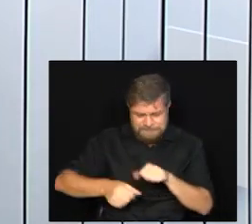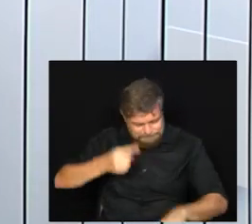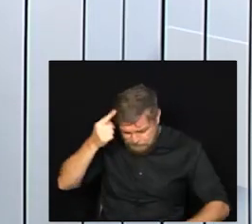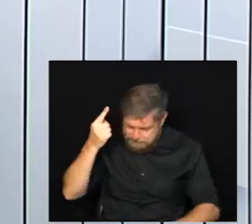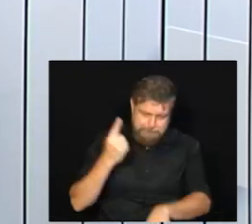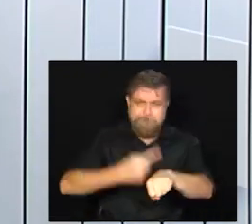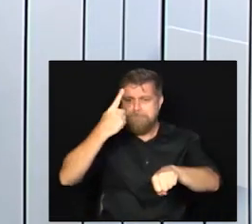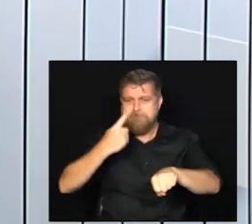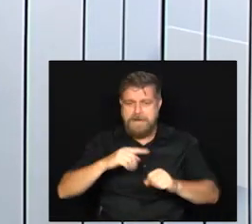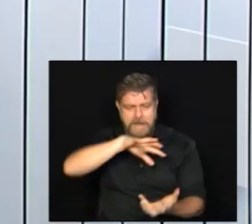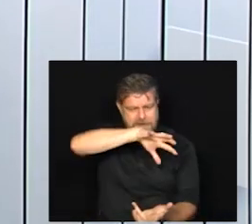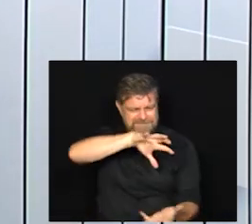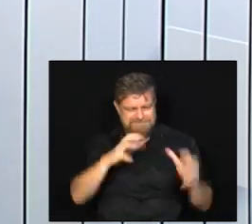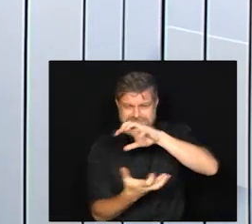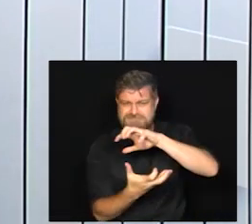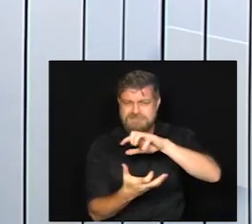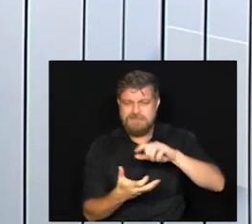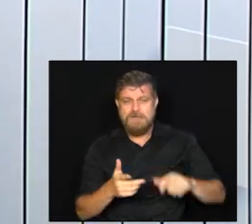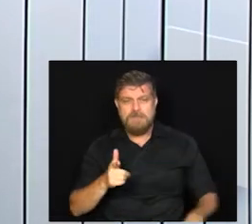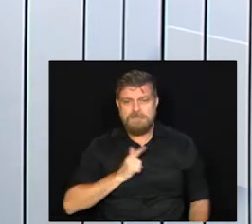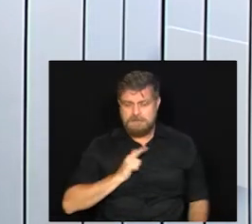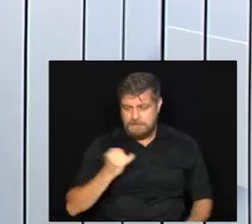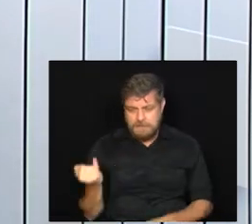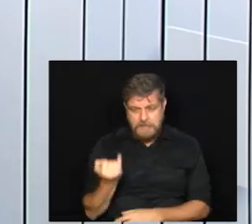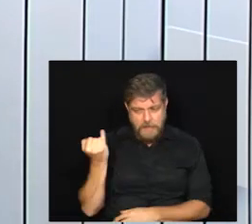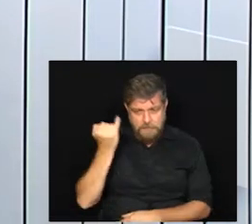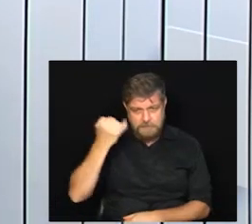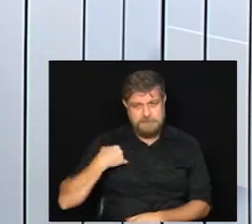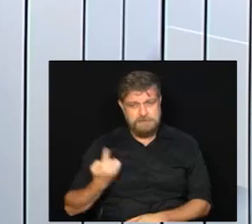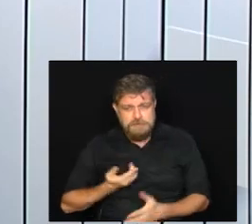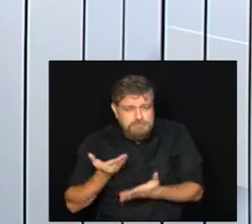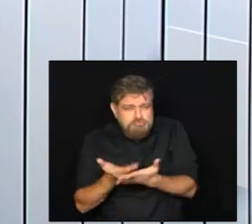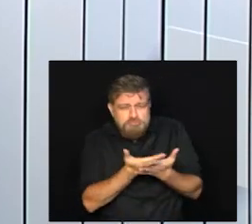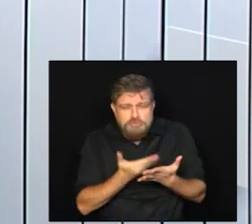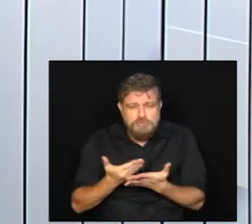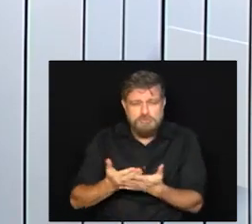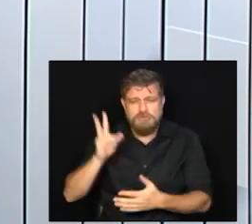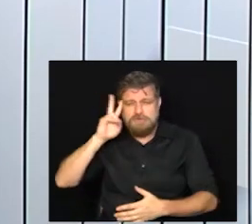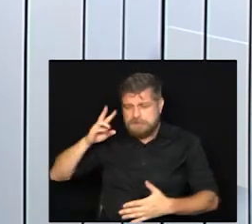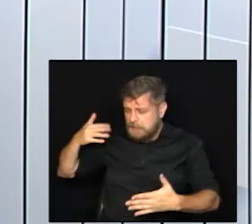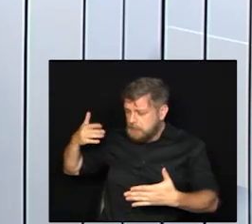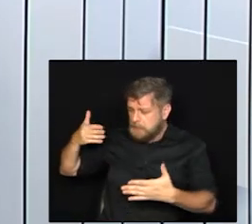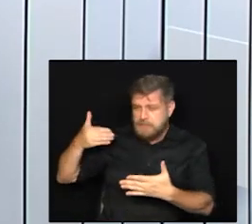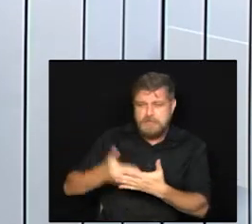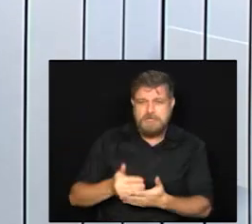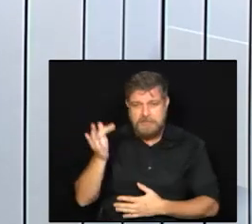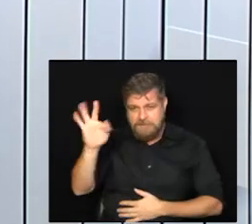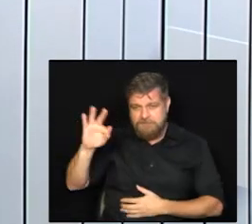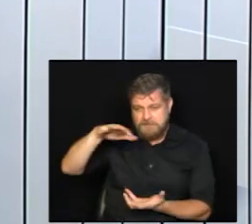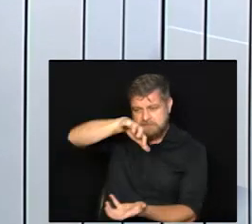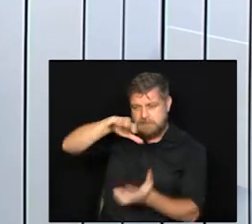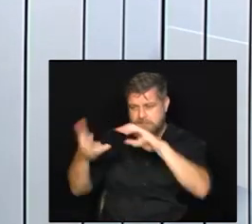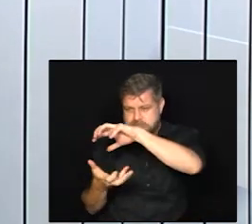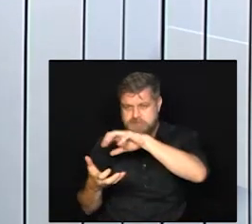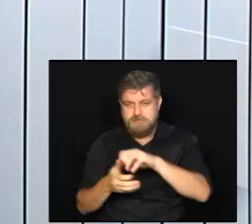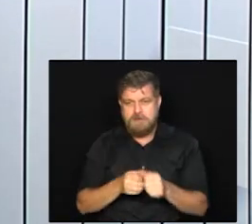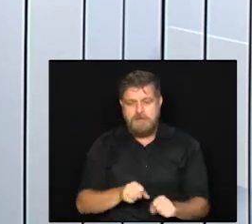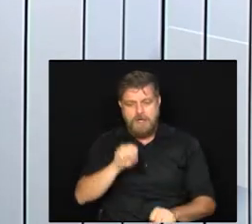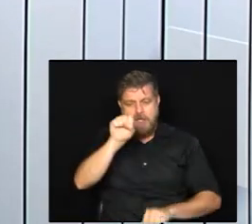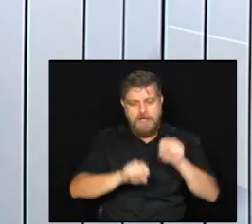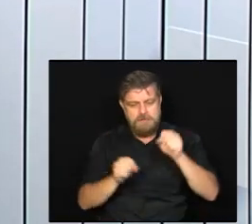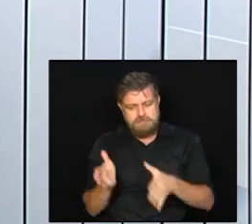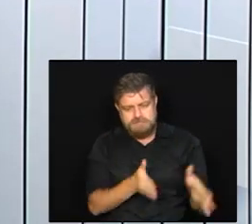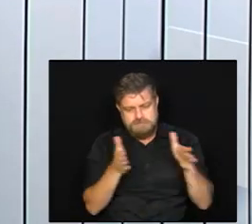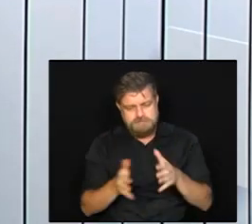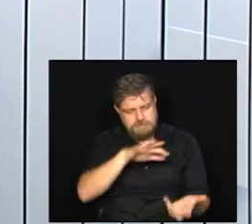Uma coisa muito radical, algo muito importante que a gente estuda na história, Revolução Francesa, Revolução Industrial,